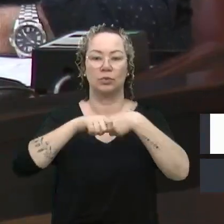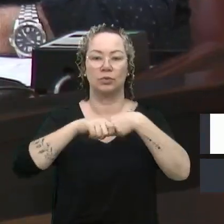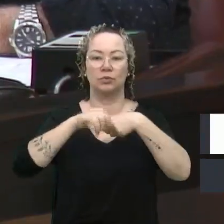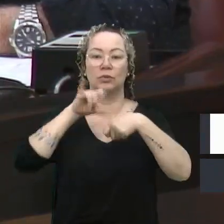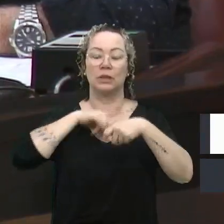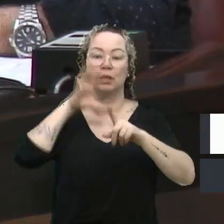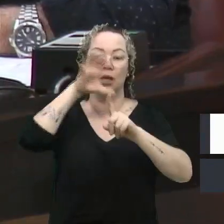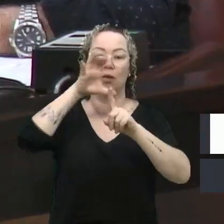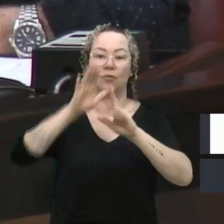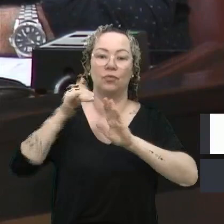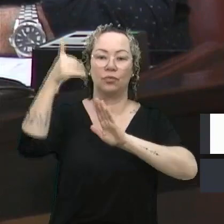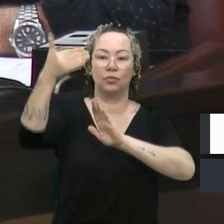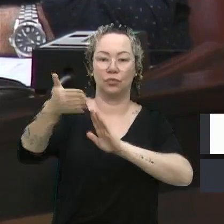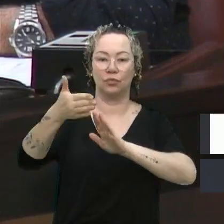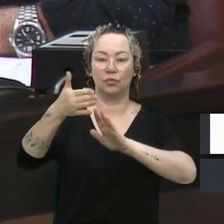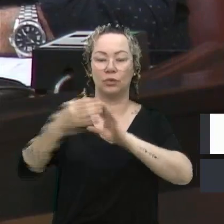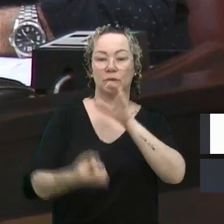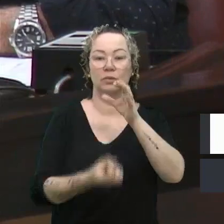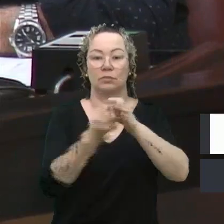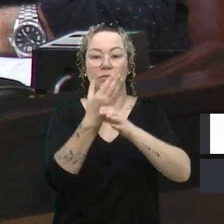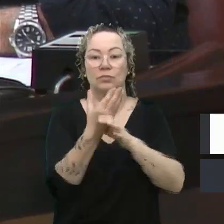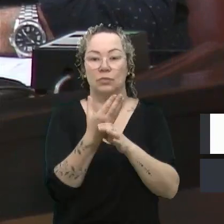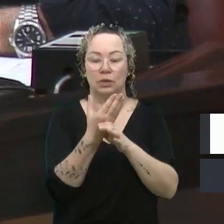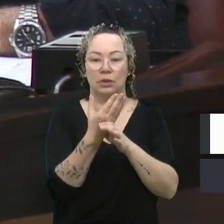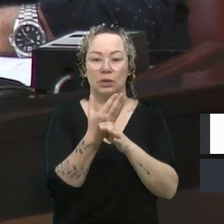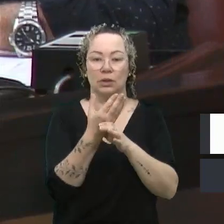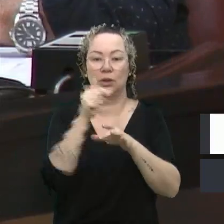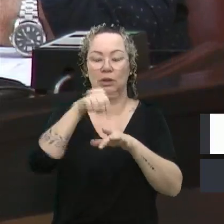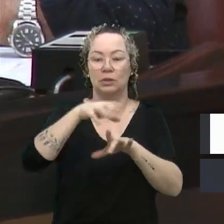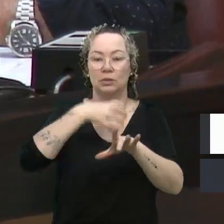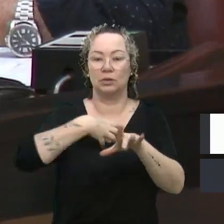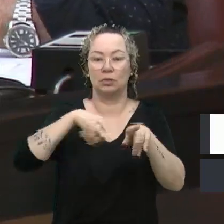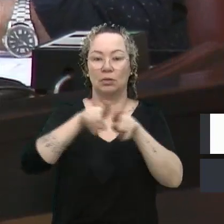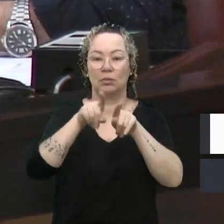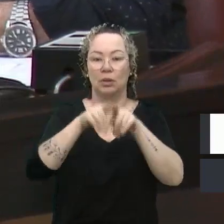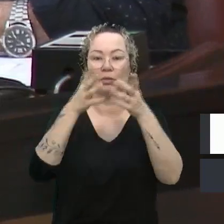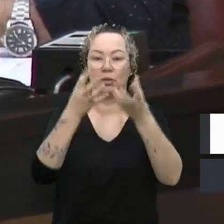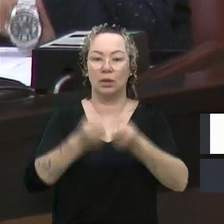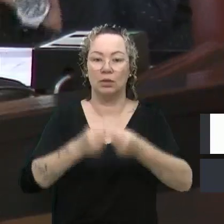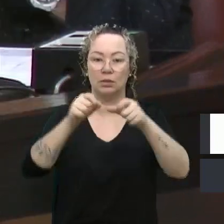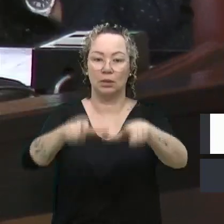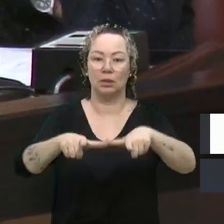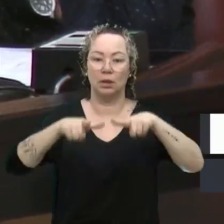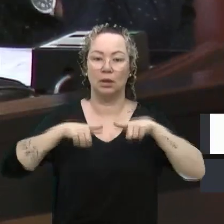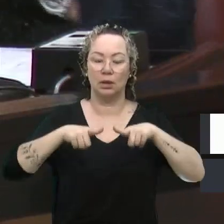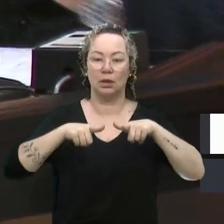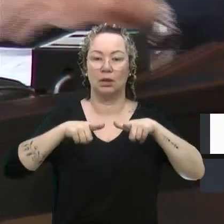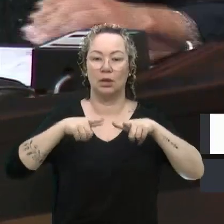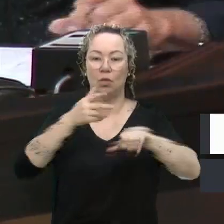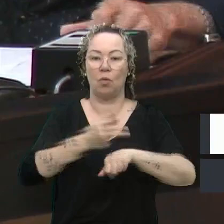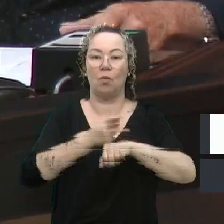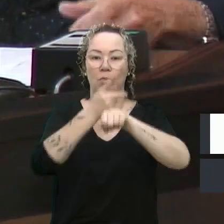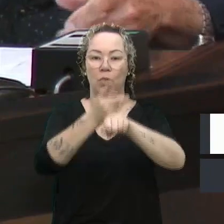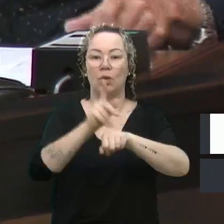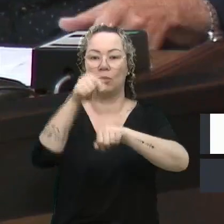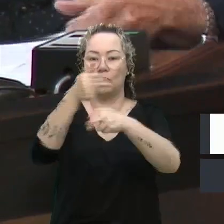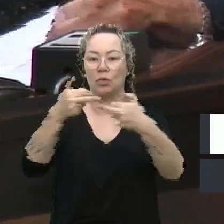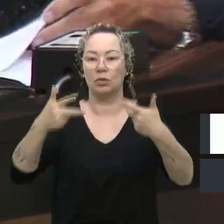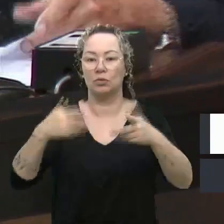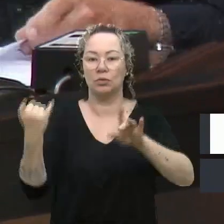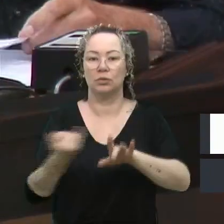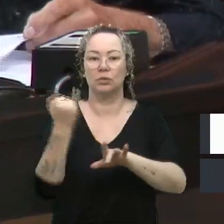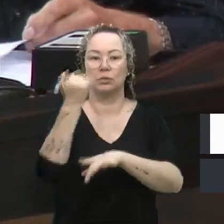externos, constituindo-se como tal a concessão de títulos honoríficos ou outras honrarias.